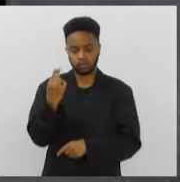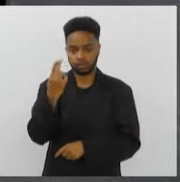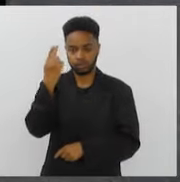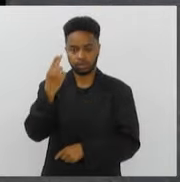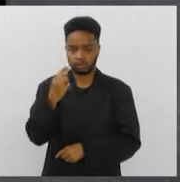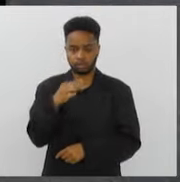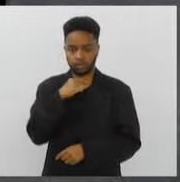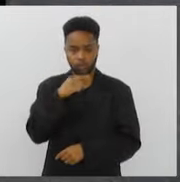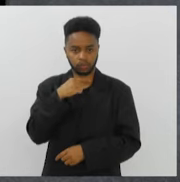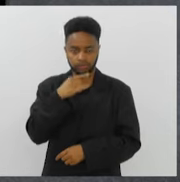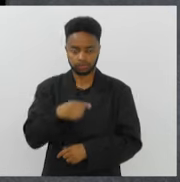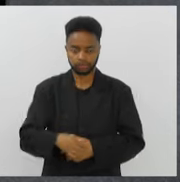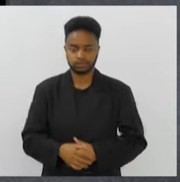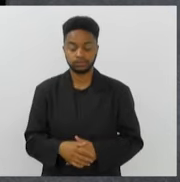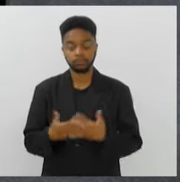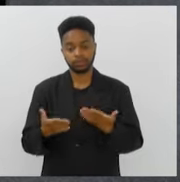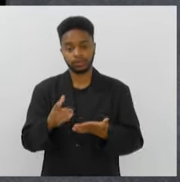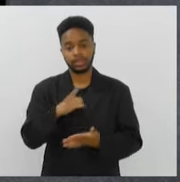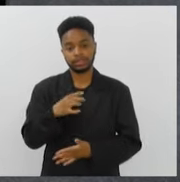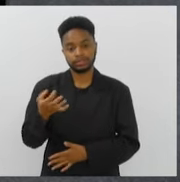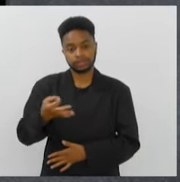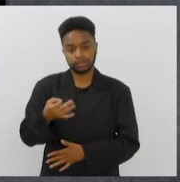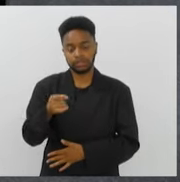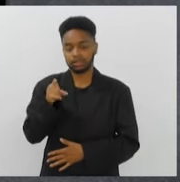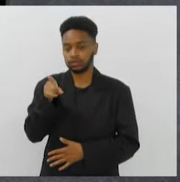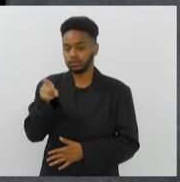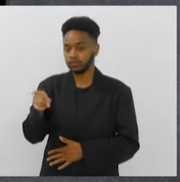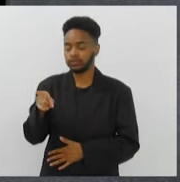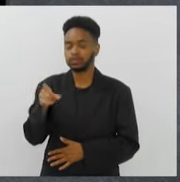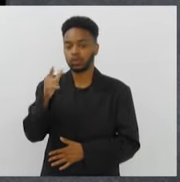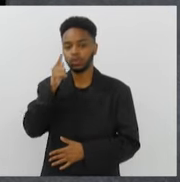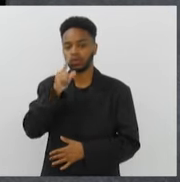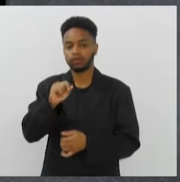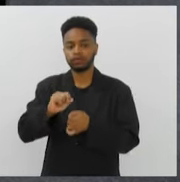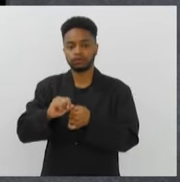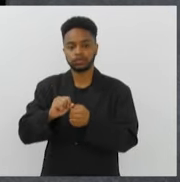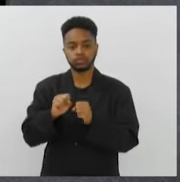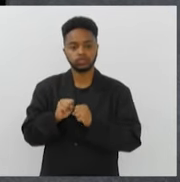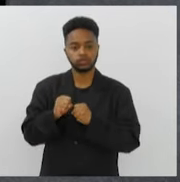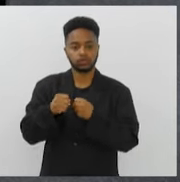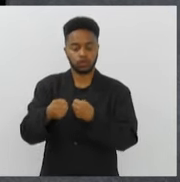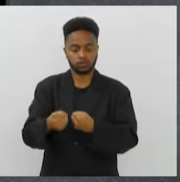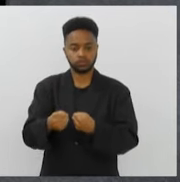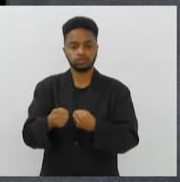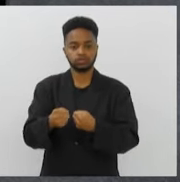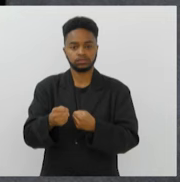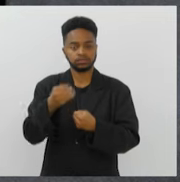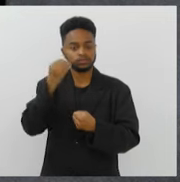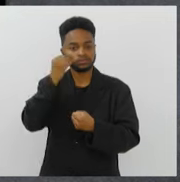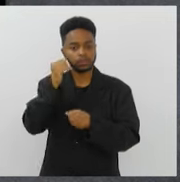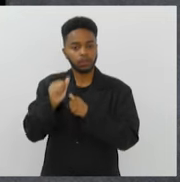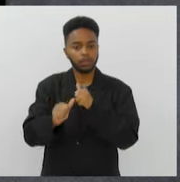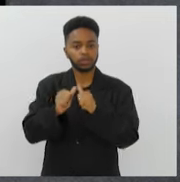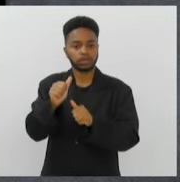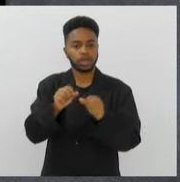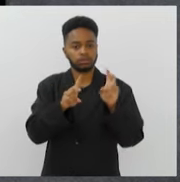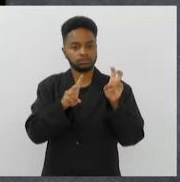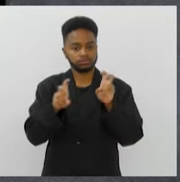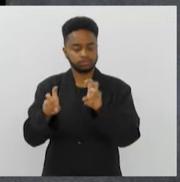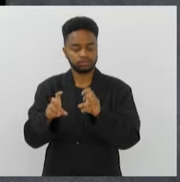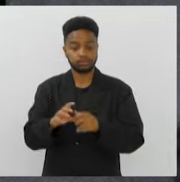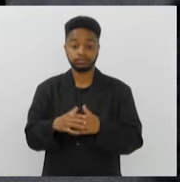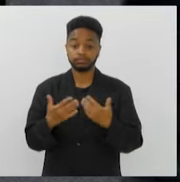Excelência vai fazer os esforços necessários para que a gente possa mudar esse quadro. E,